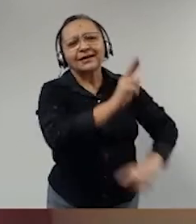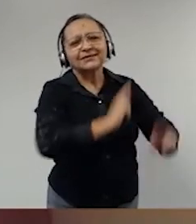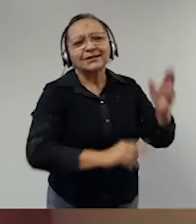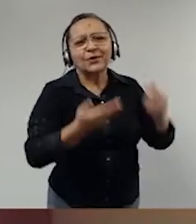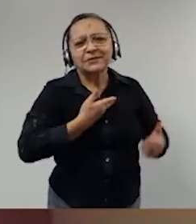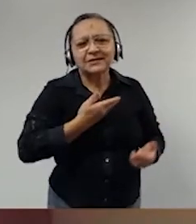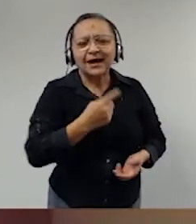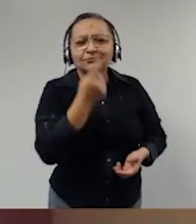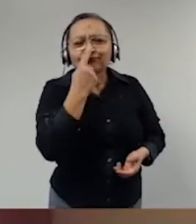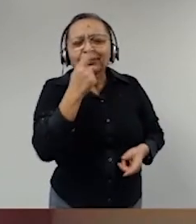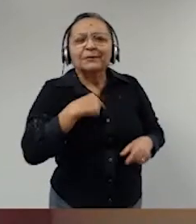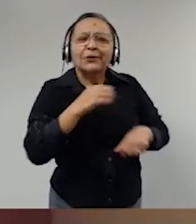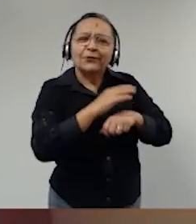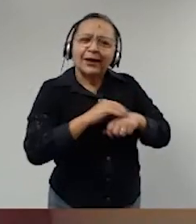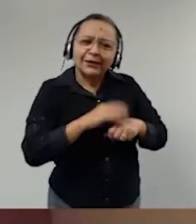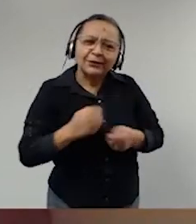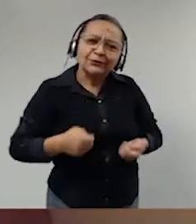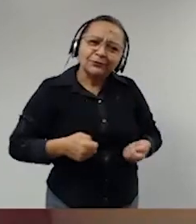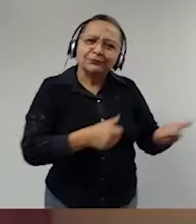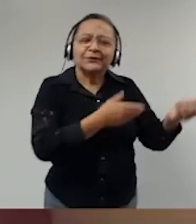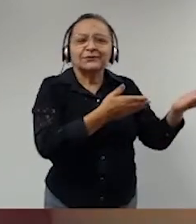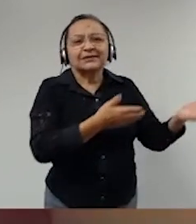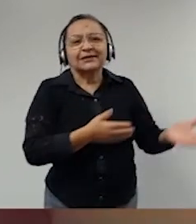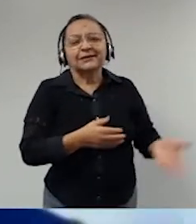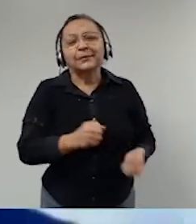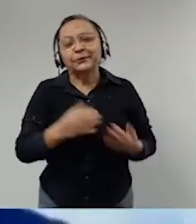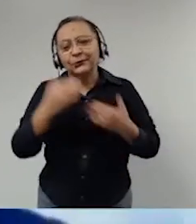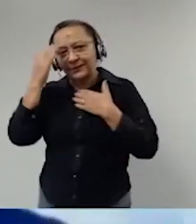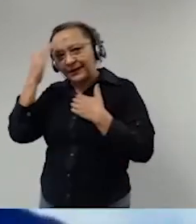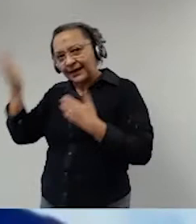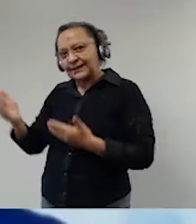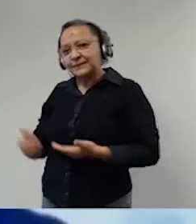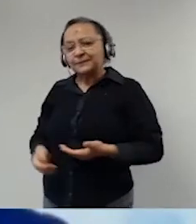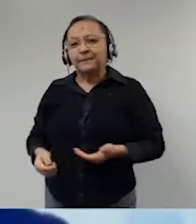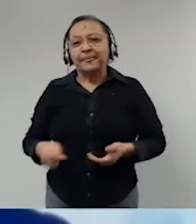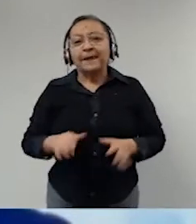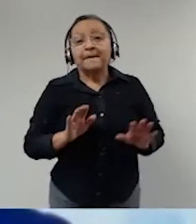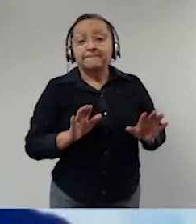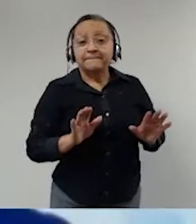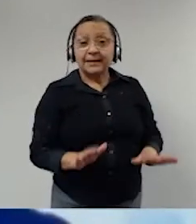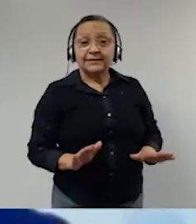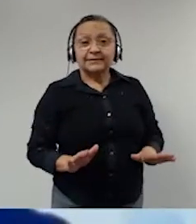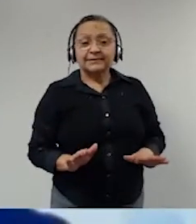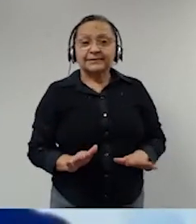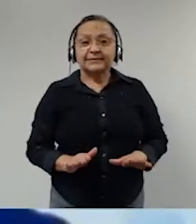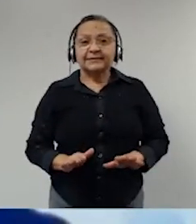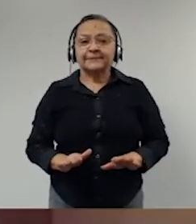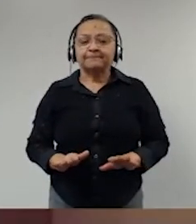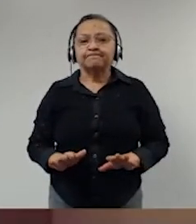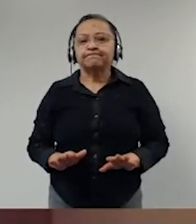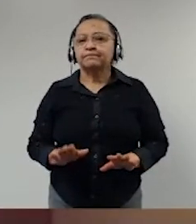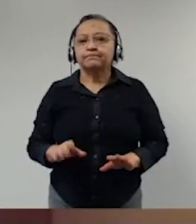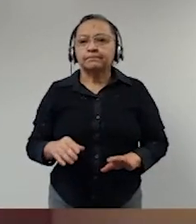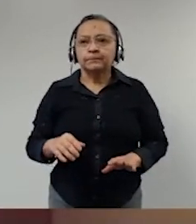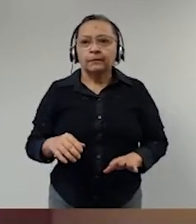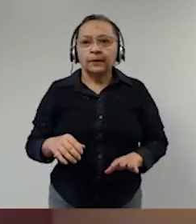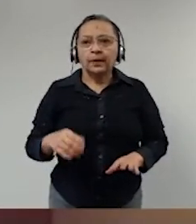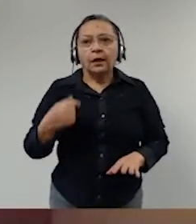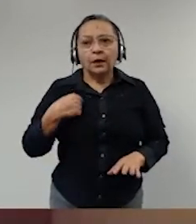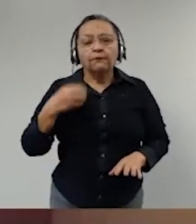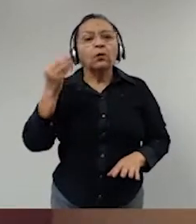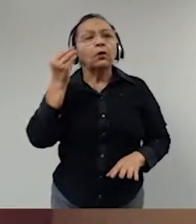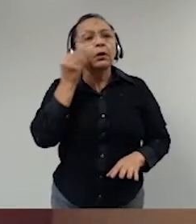relação e do carinho que tenho por você. Muito obrigado. Mas eu vou